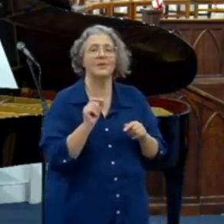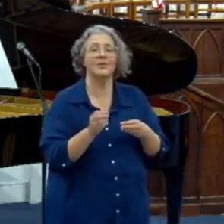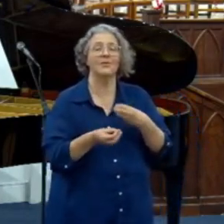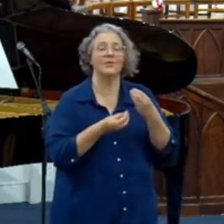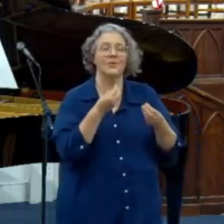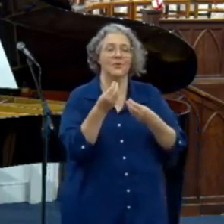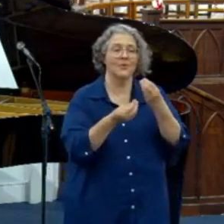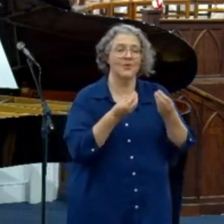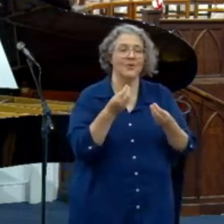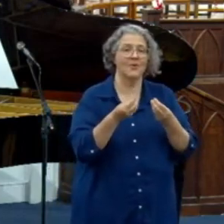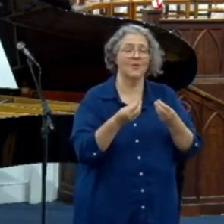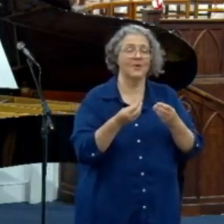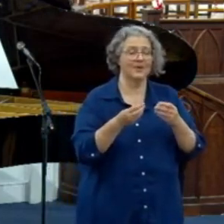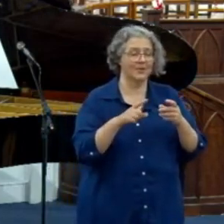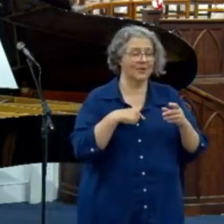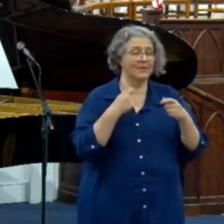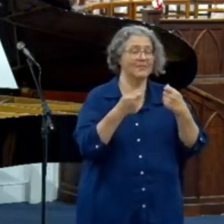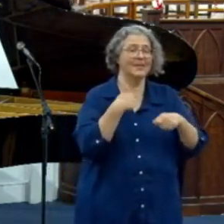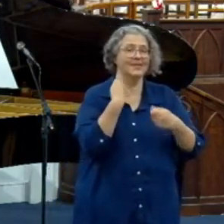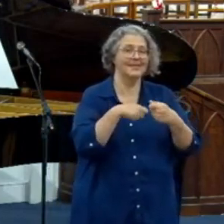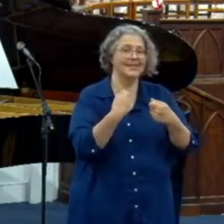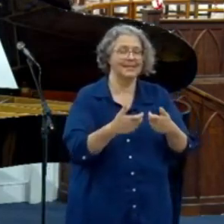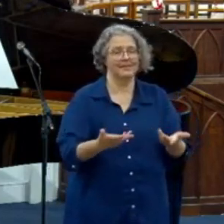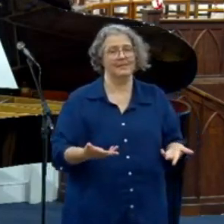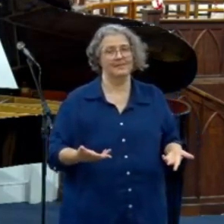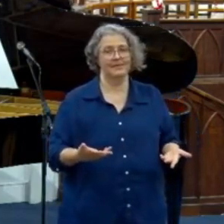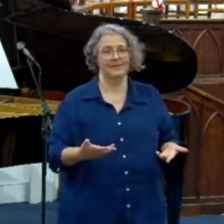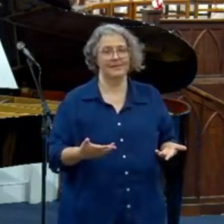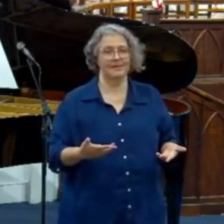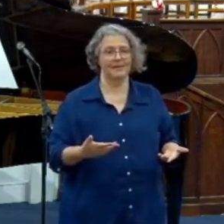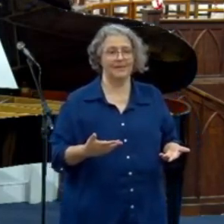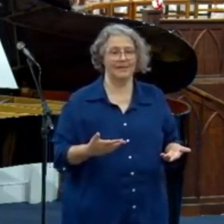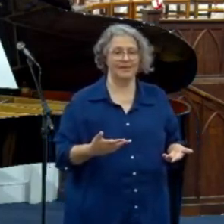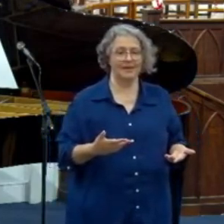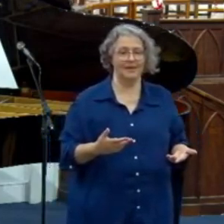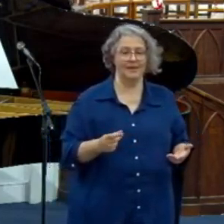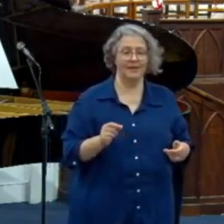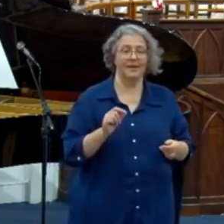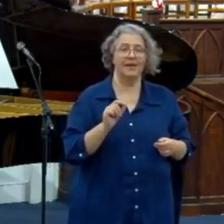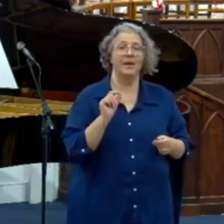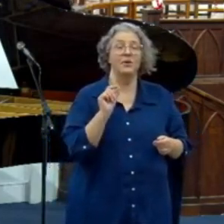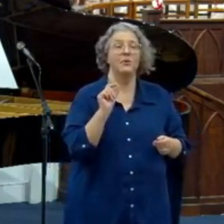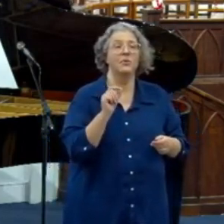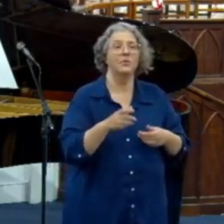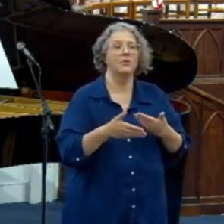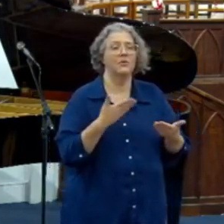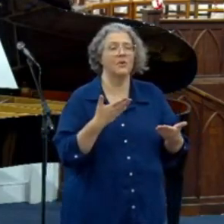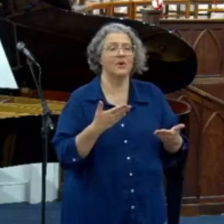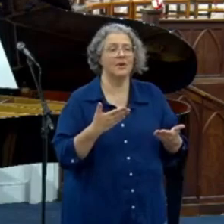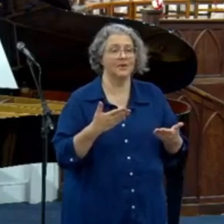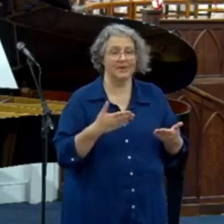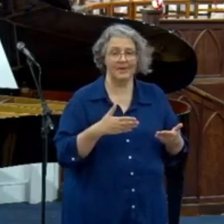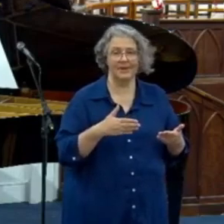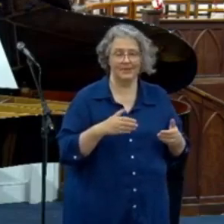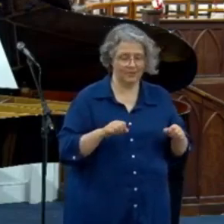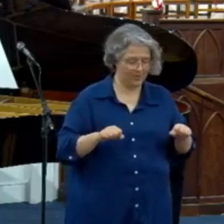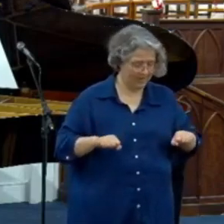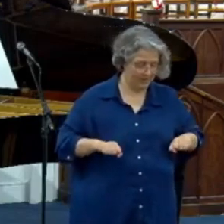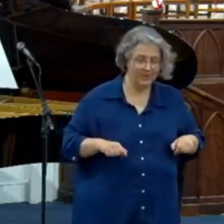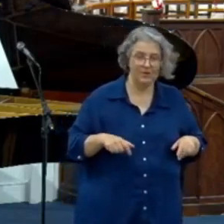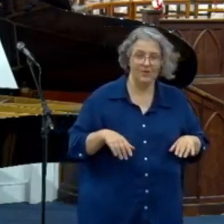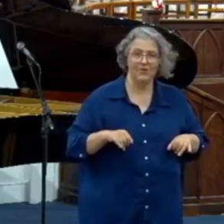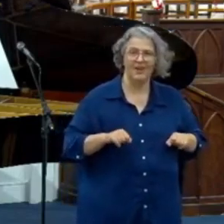essas necessidades podem ser satisfeitas? É com alguma coisa que a gente pode comprar, como vai ao supermercado e